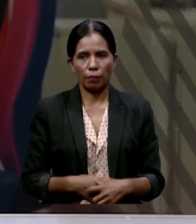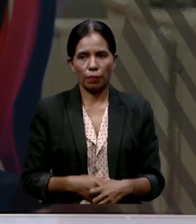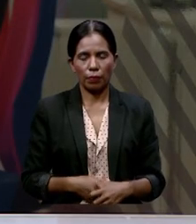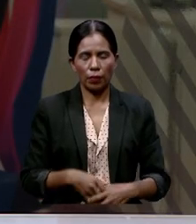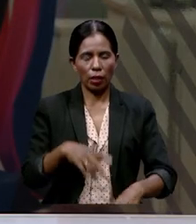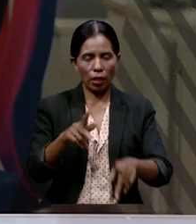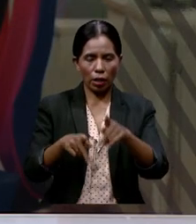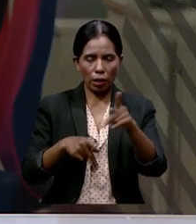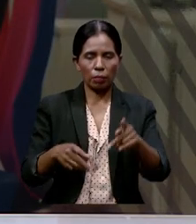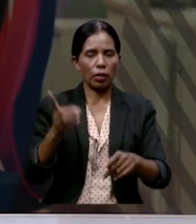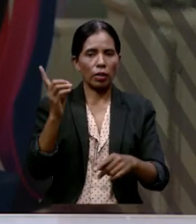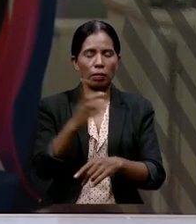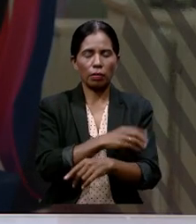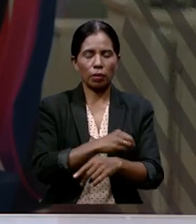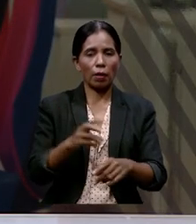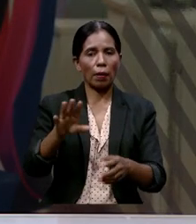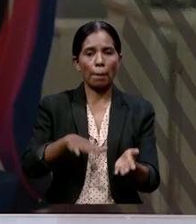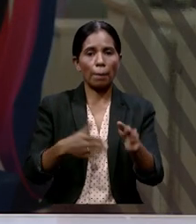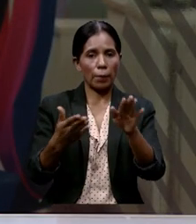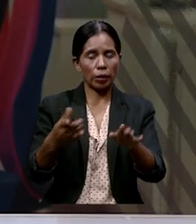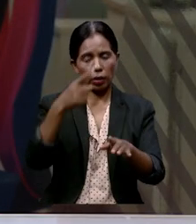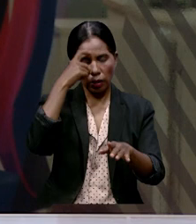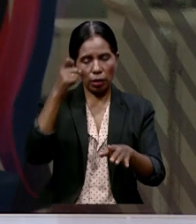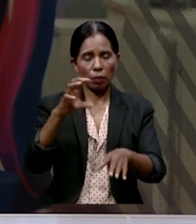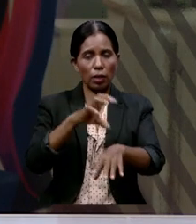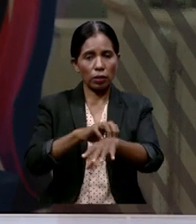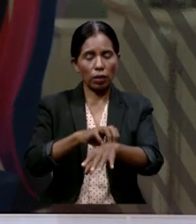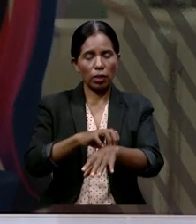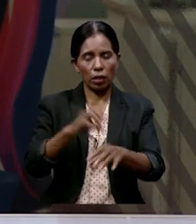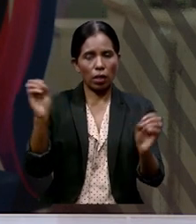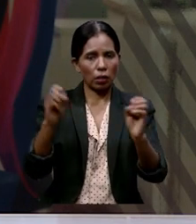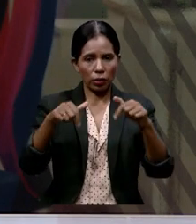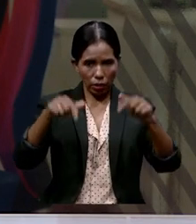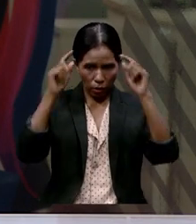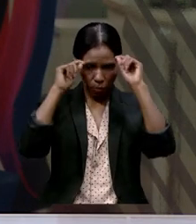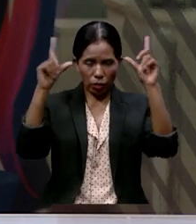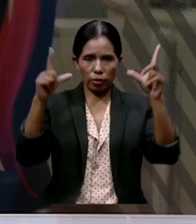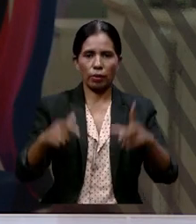Sidadaun nebe diskonfia mate tamba virus raiva Laos iha Timor Leste.